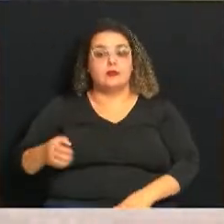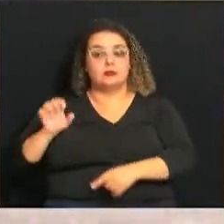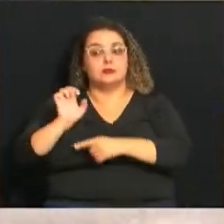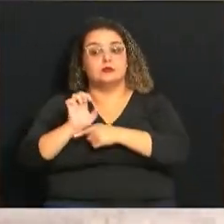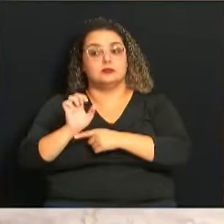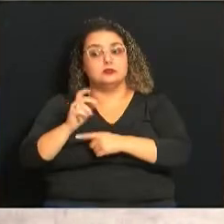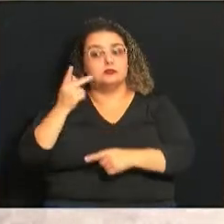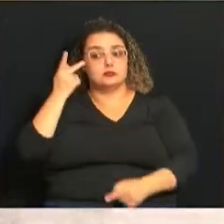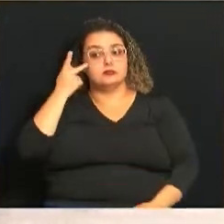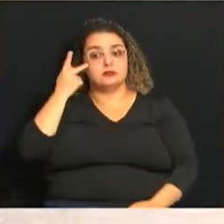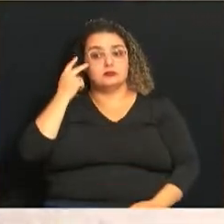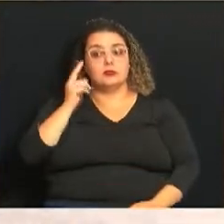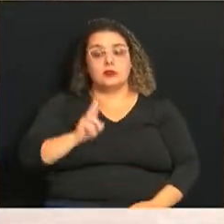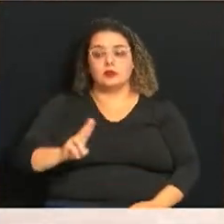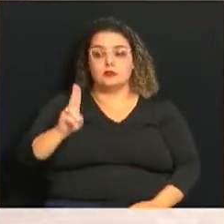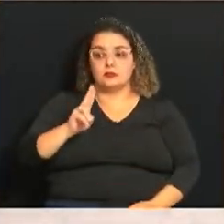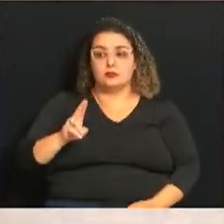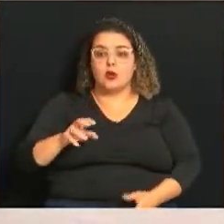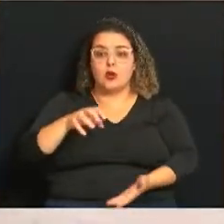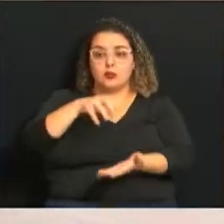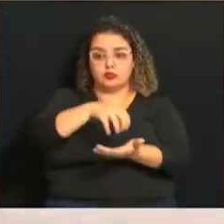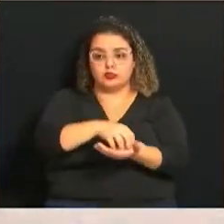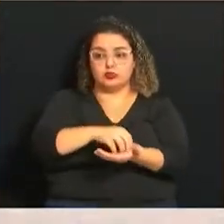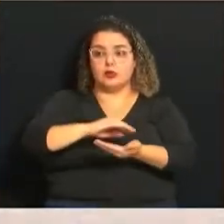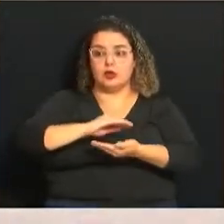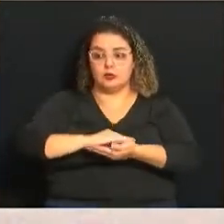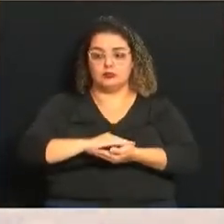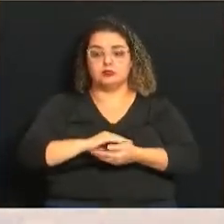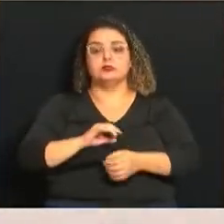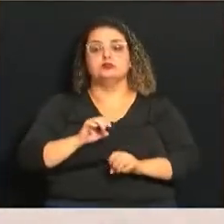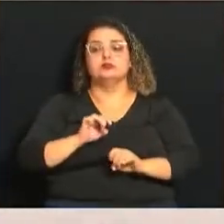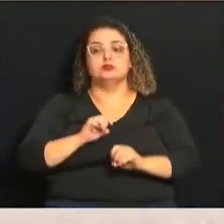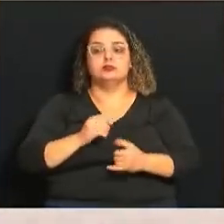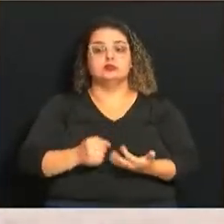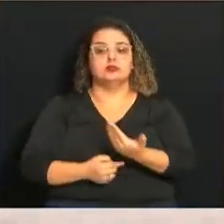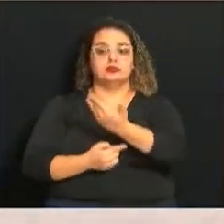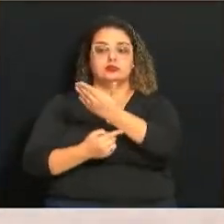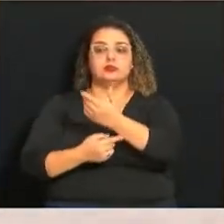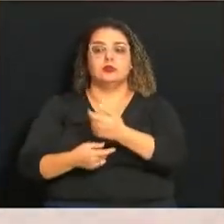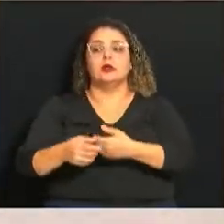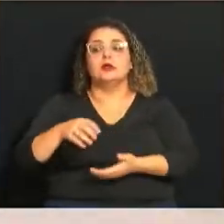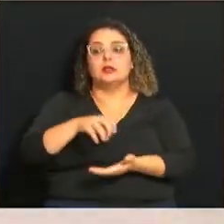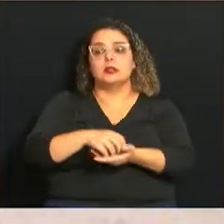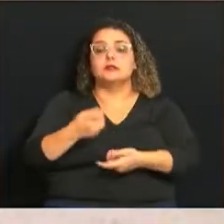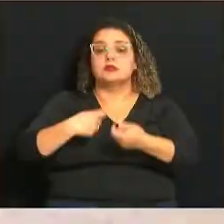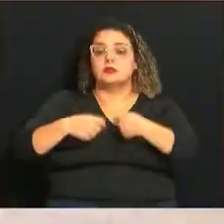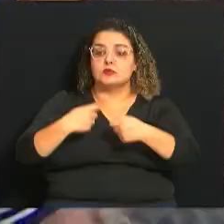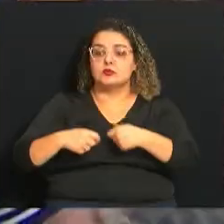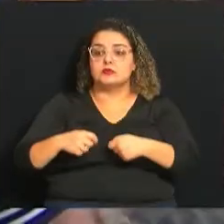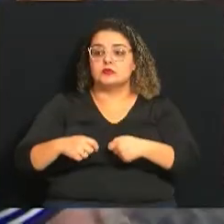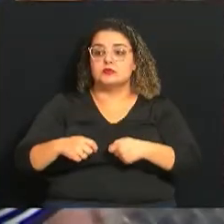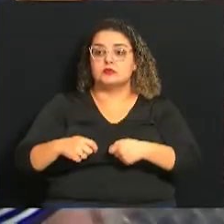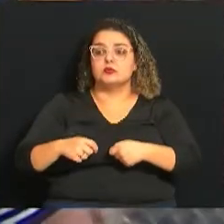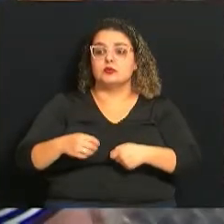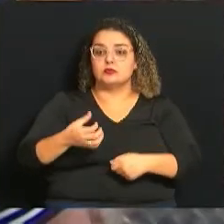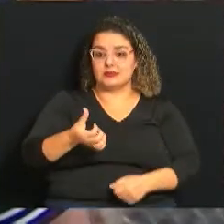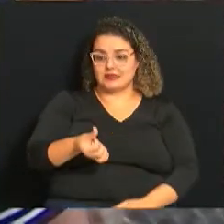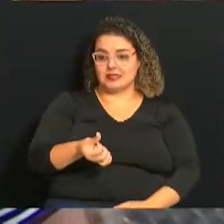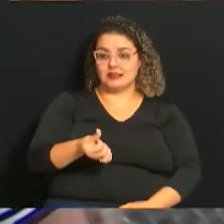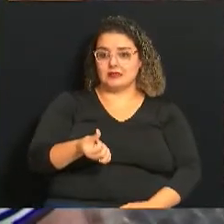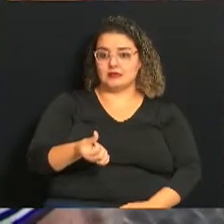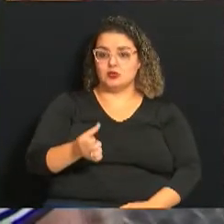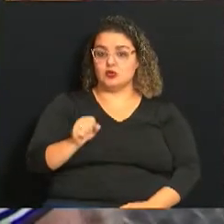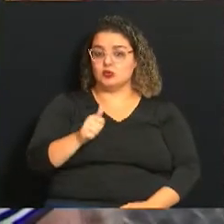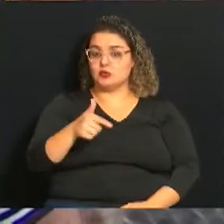para a instalação de uma unidade do Poupa Tempo Digital na sede da Administração Regional 6, localizada no São Bernardo, o